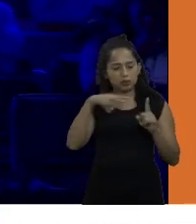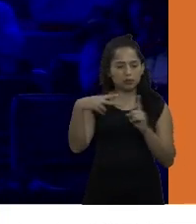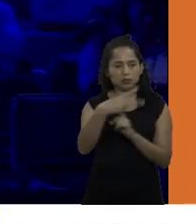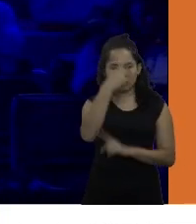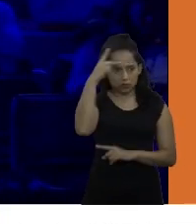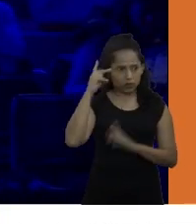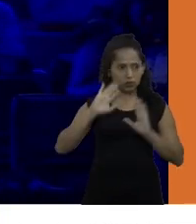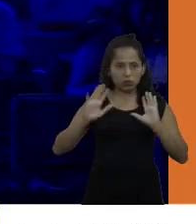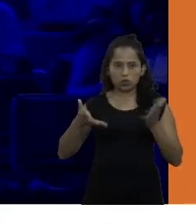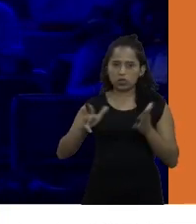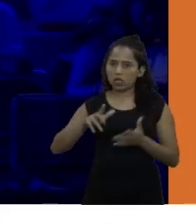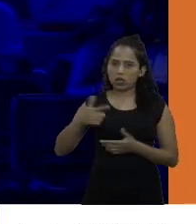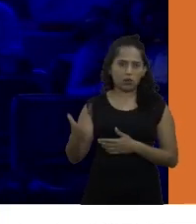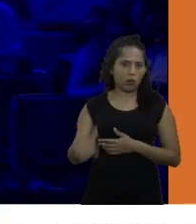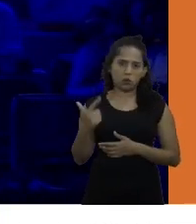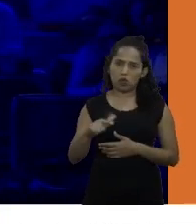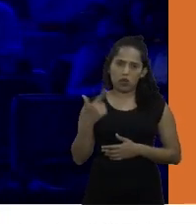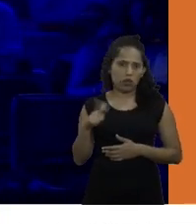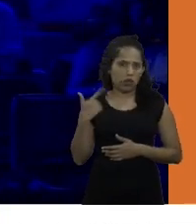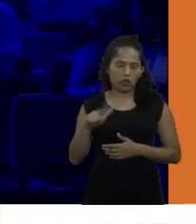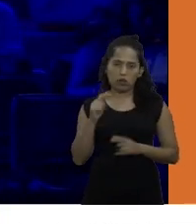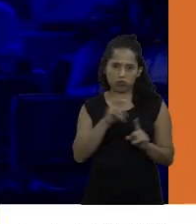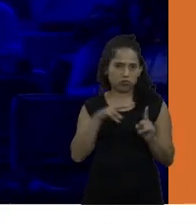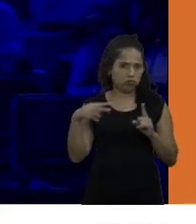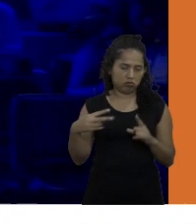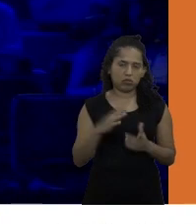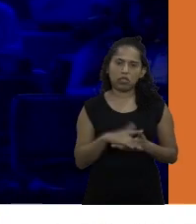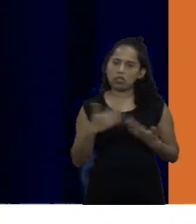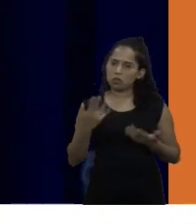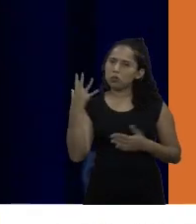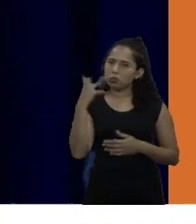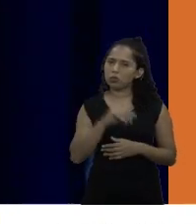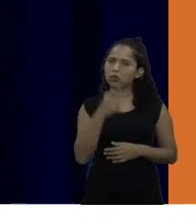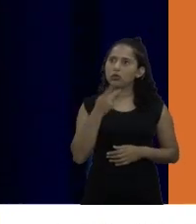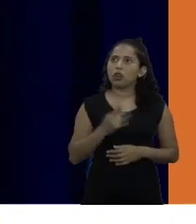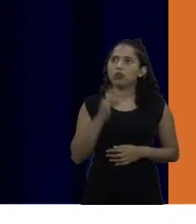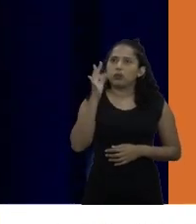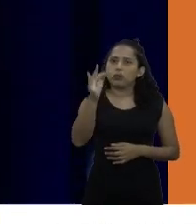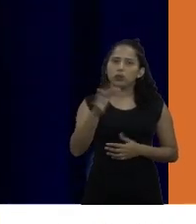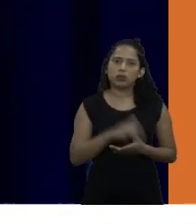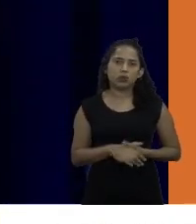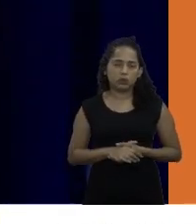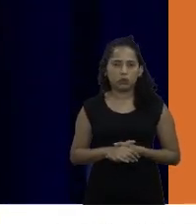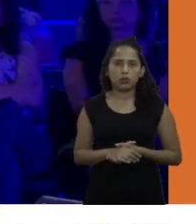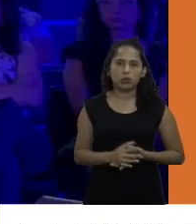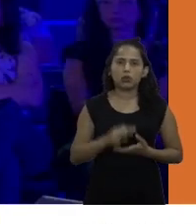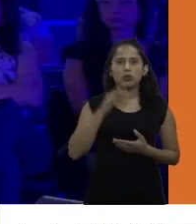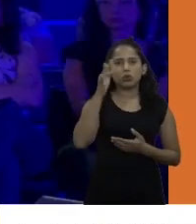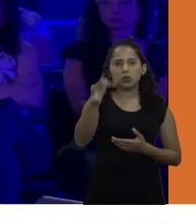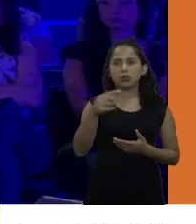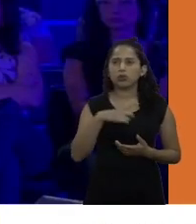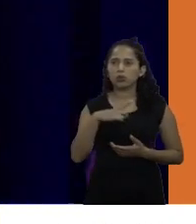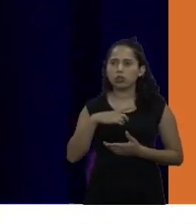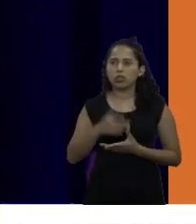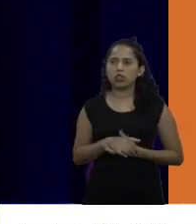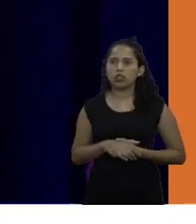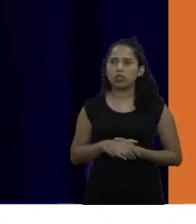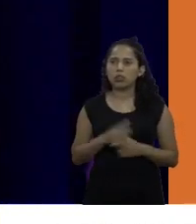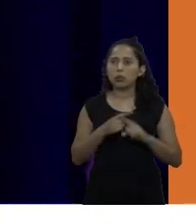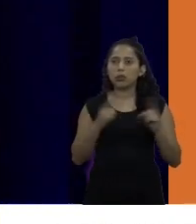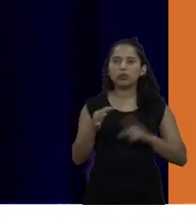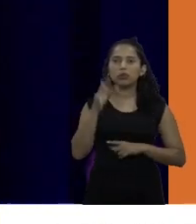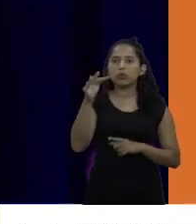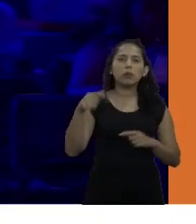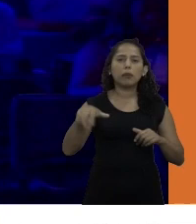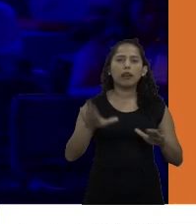pessoas que já não têm perspectivas. Então, é muito bonito falar de futuro. Eu mostrei ali o cone de futuros. Mas futuro para